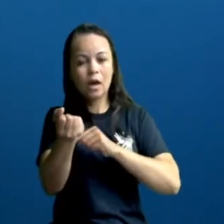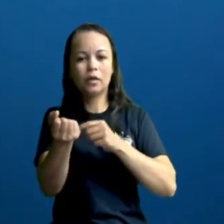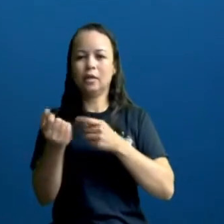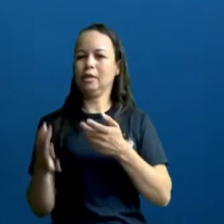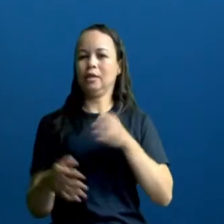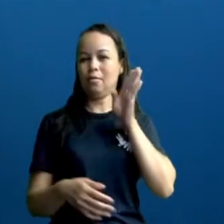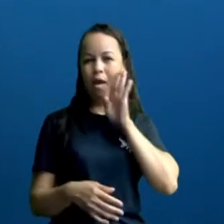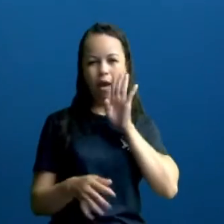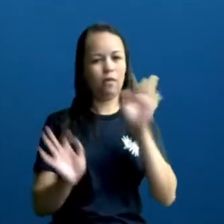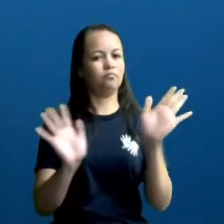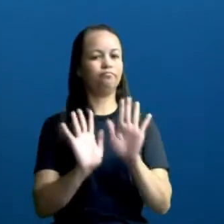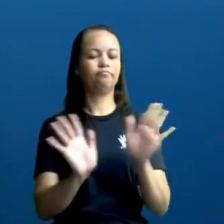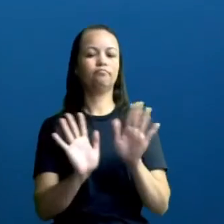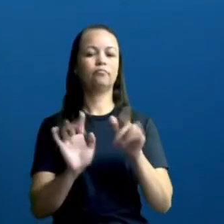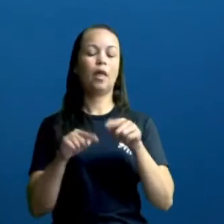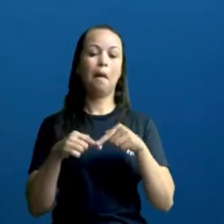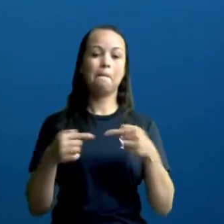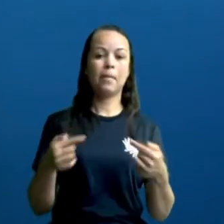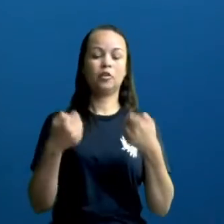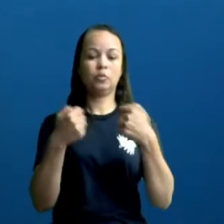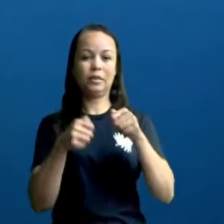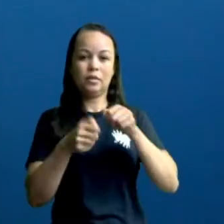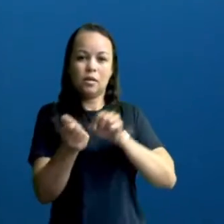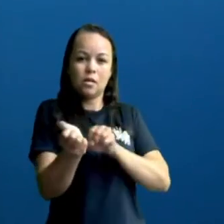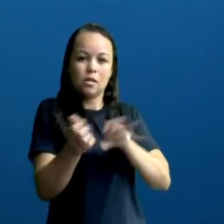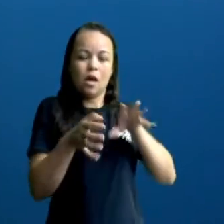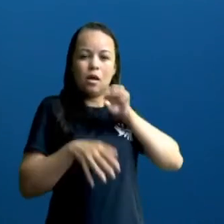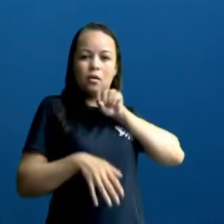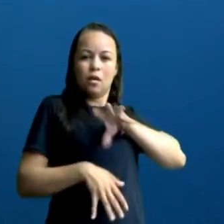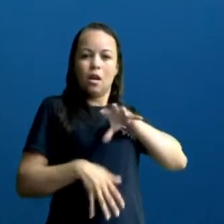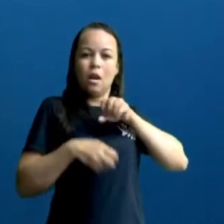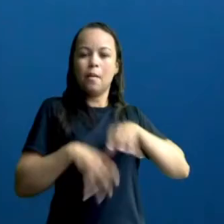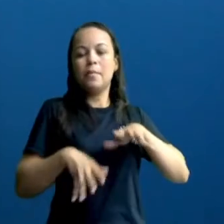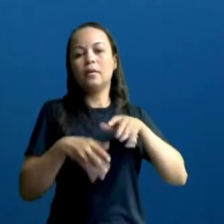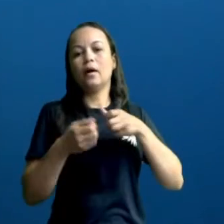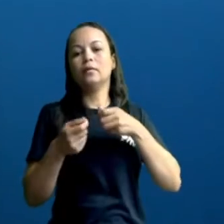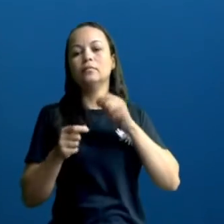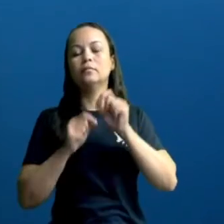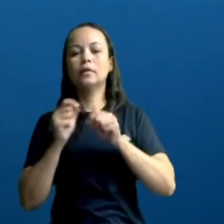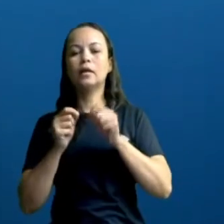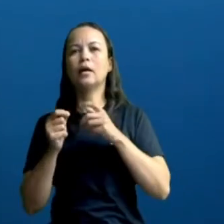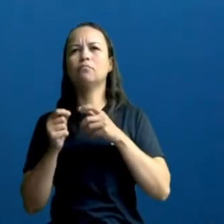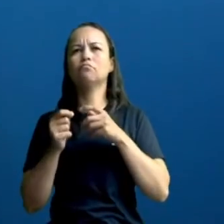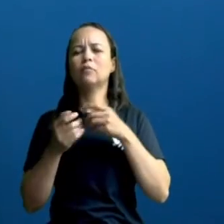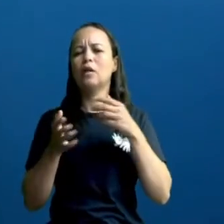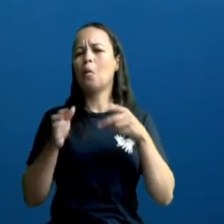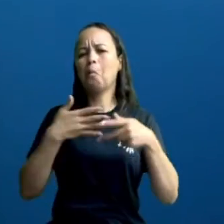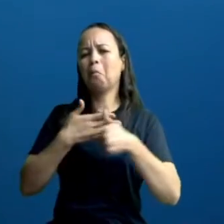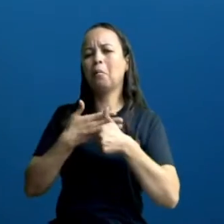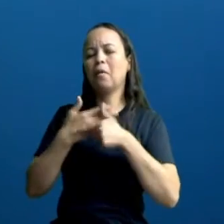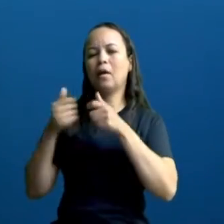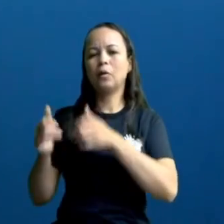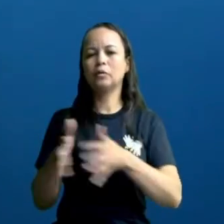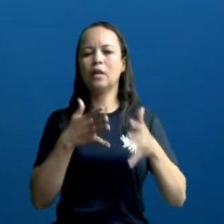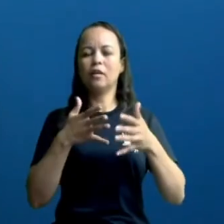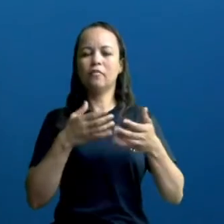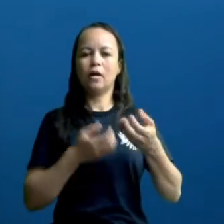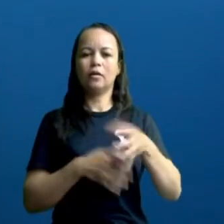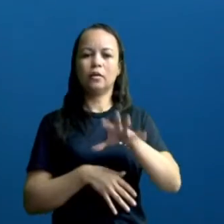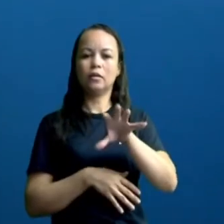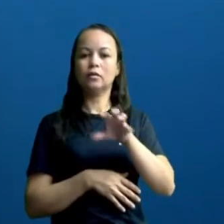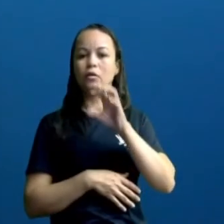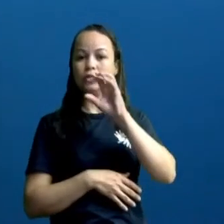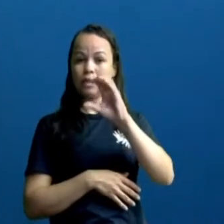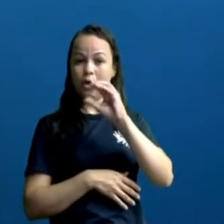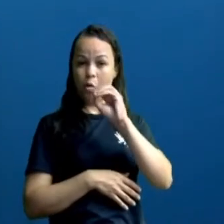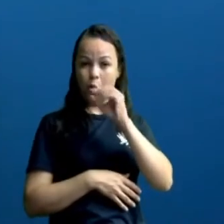para que isso se mantenha em equilíbrio, precisa ser eliminado. E quem é que vai ter o papel de levar esse gás para ser